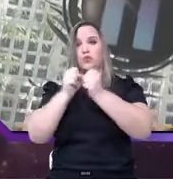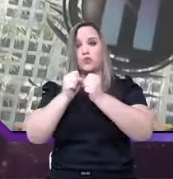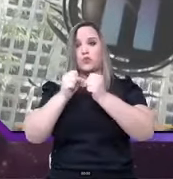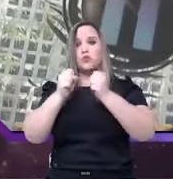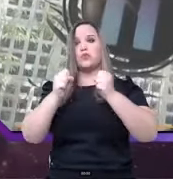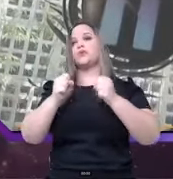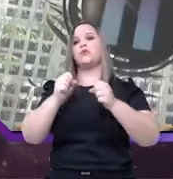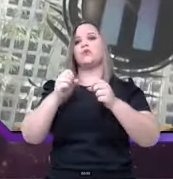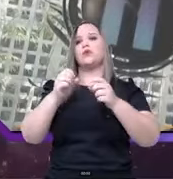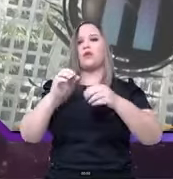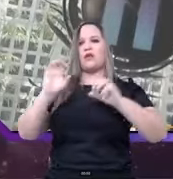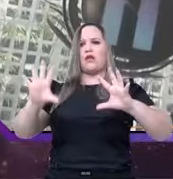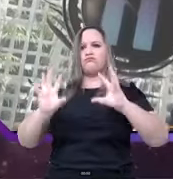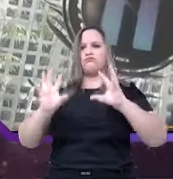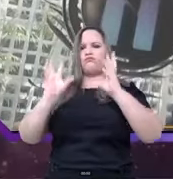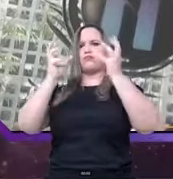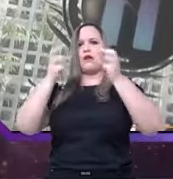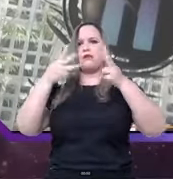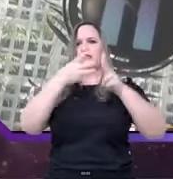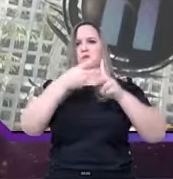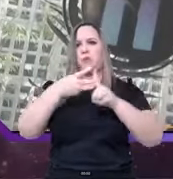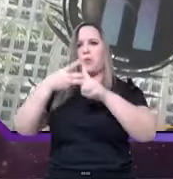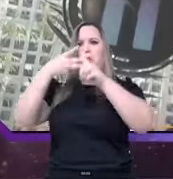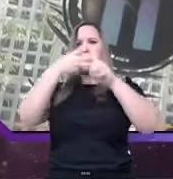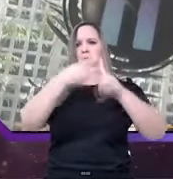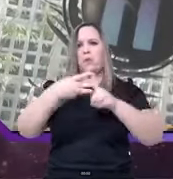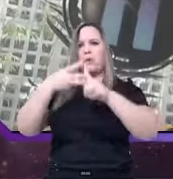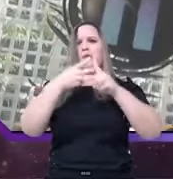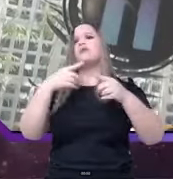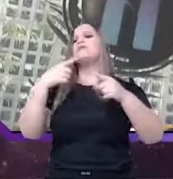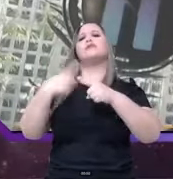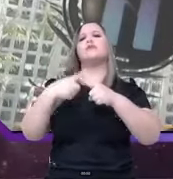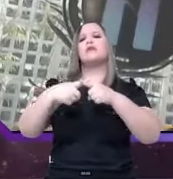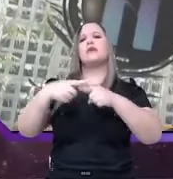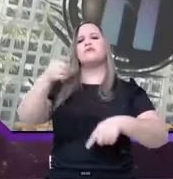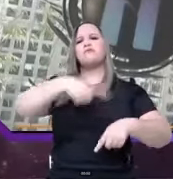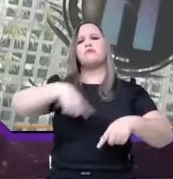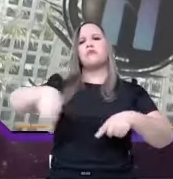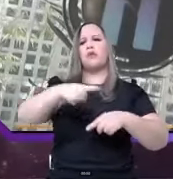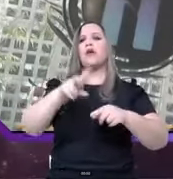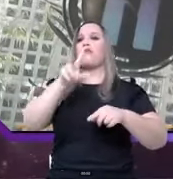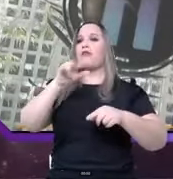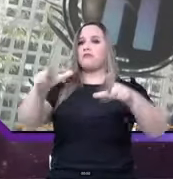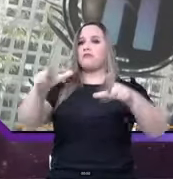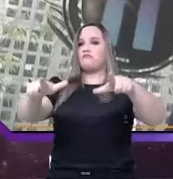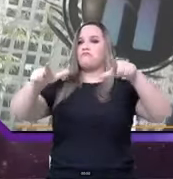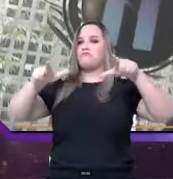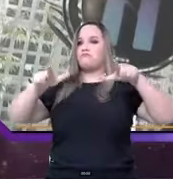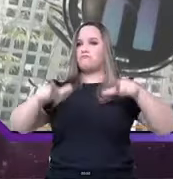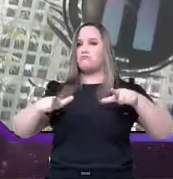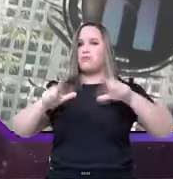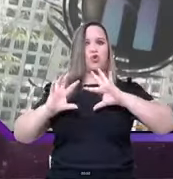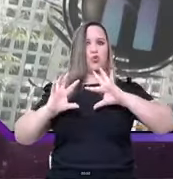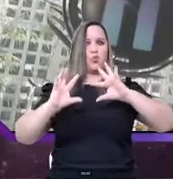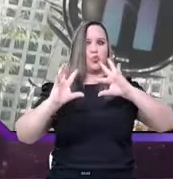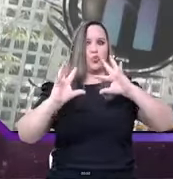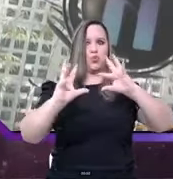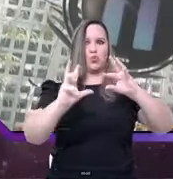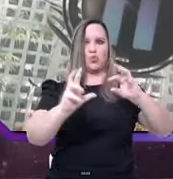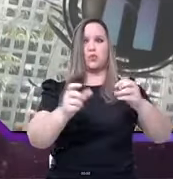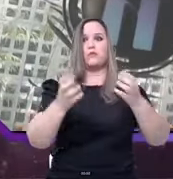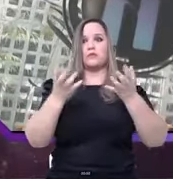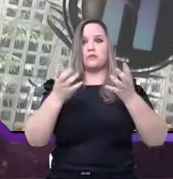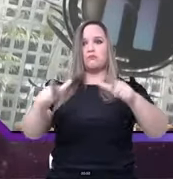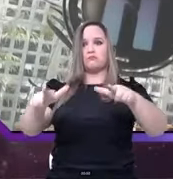dessa jornada via WebEx, porque nós estaremos fazendo a certificação de todos os senhores. Além